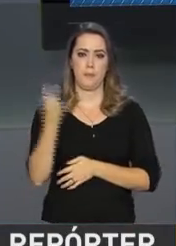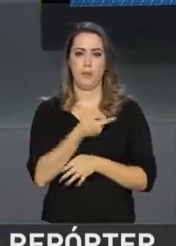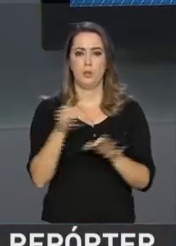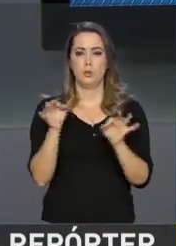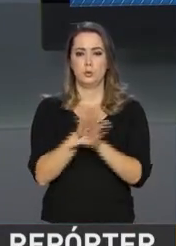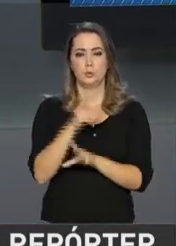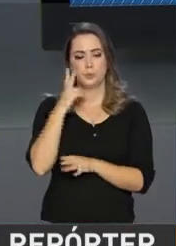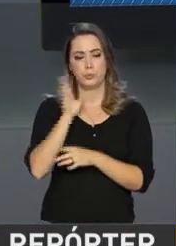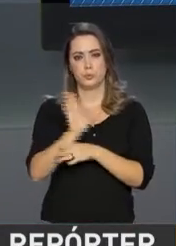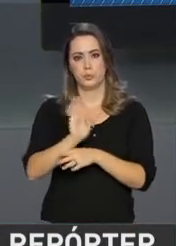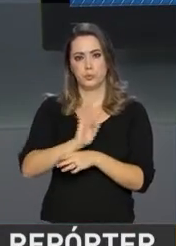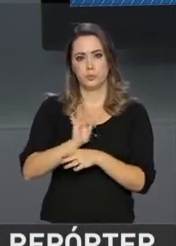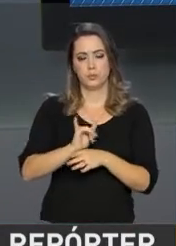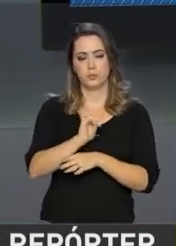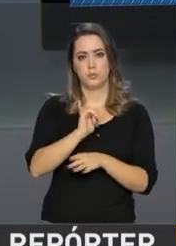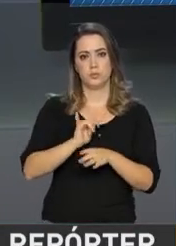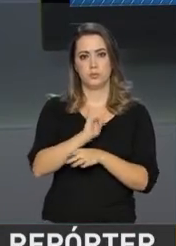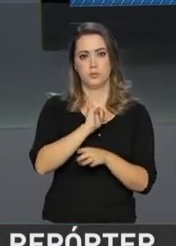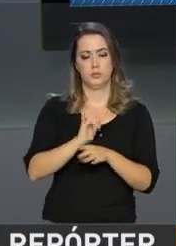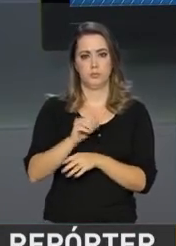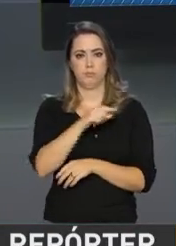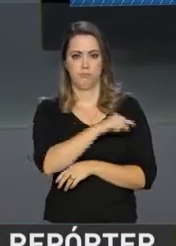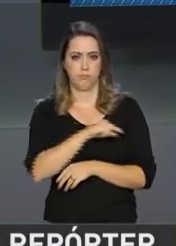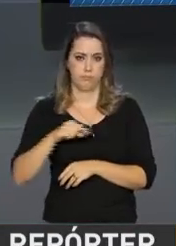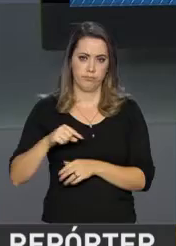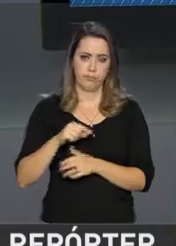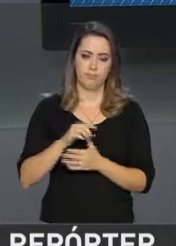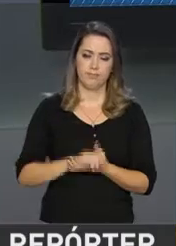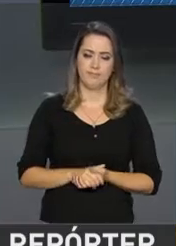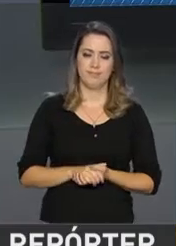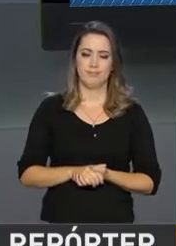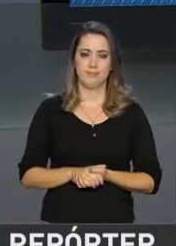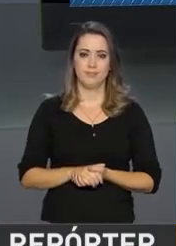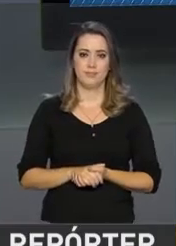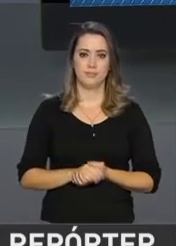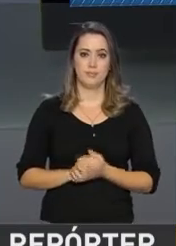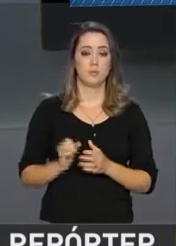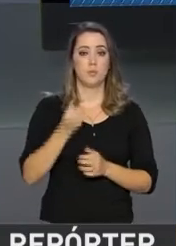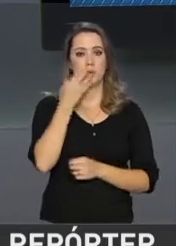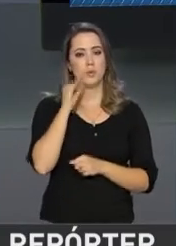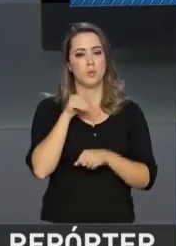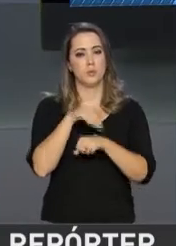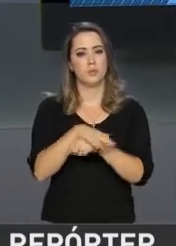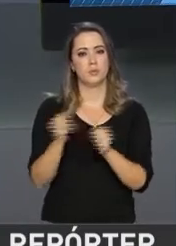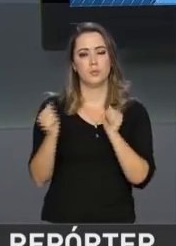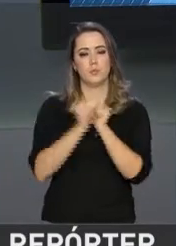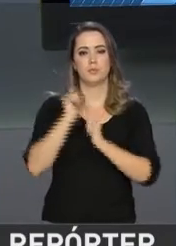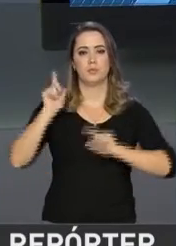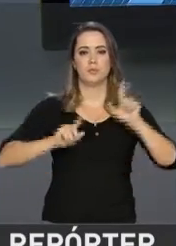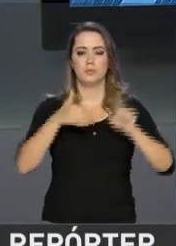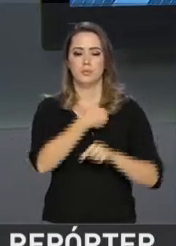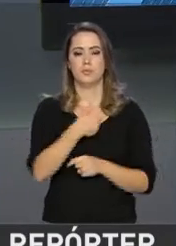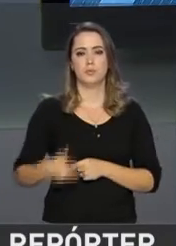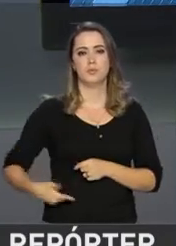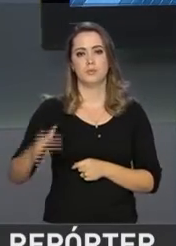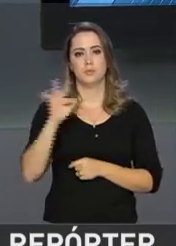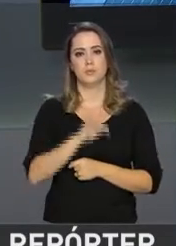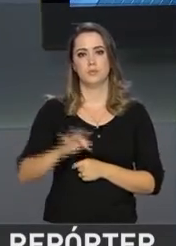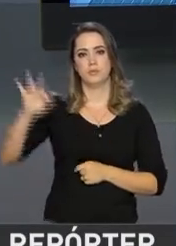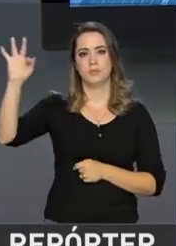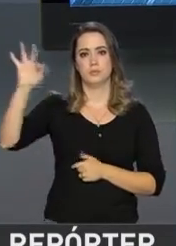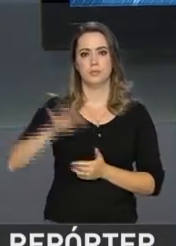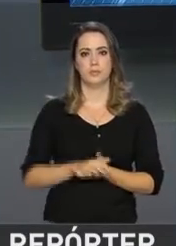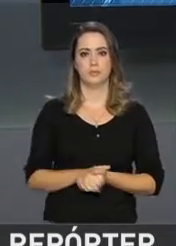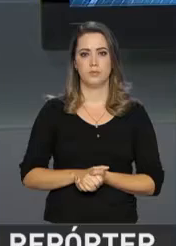nós ficamos por aqui você pode rever as reportagens em nosso canal no youtube uma ótima noite continue com a gente aqui na nbr a tv